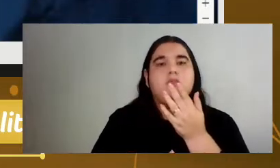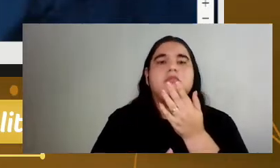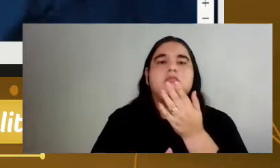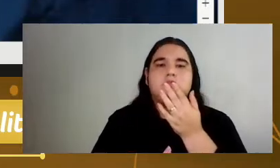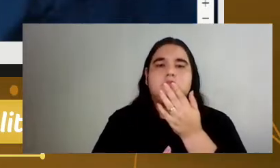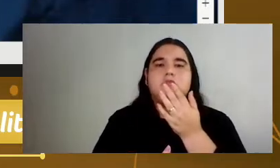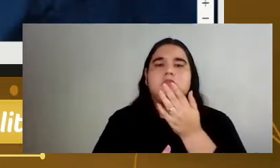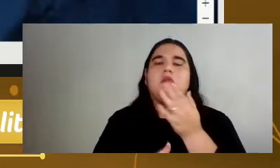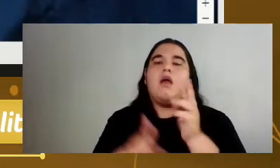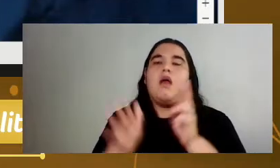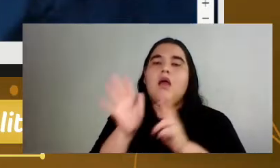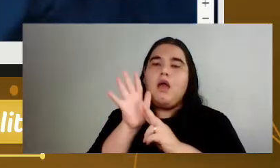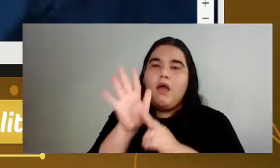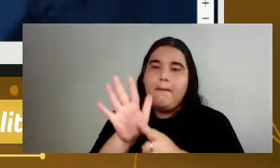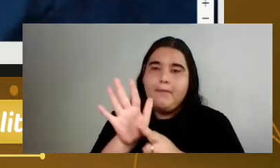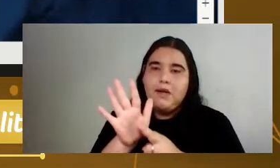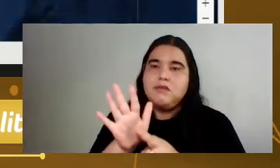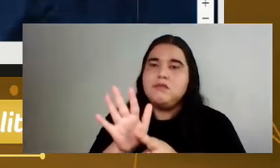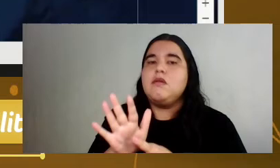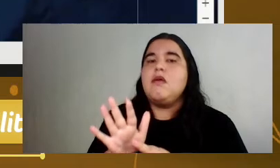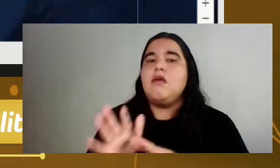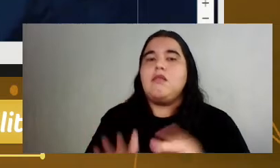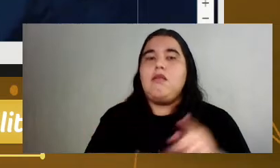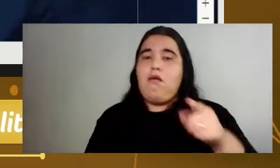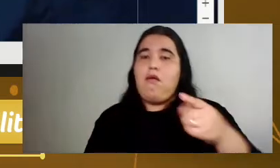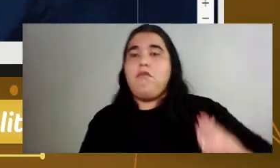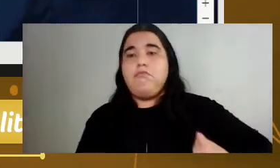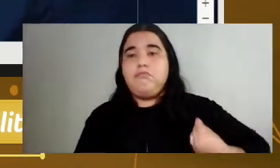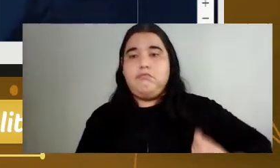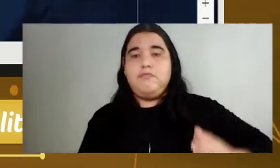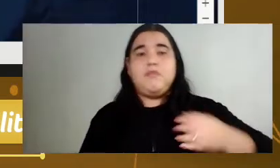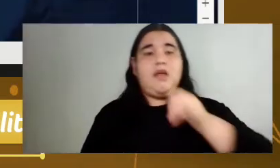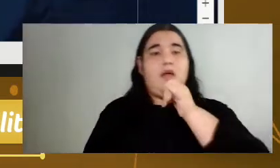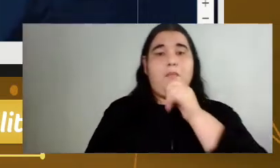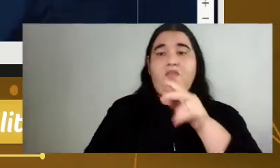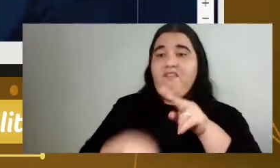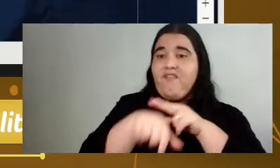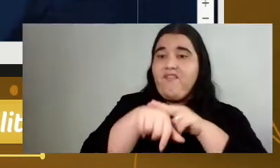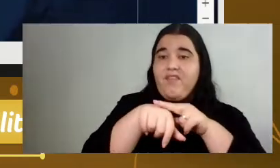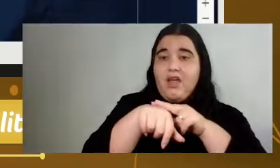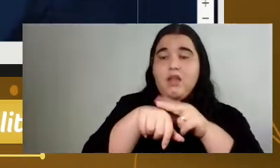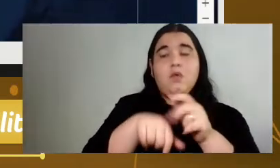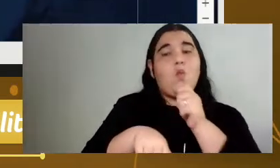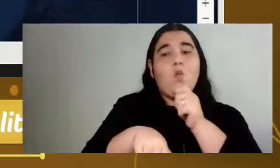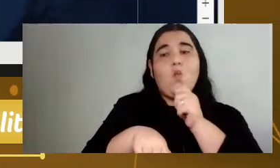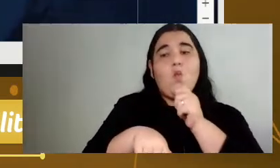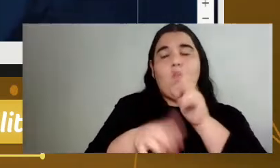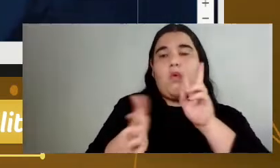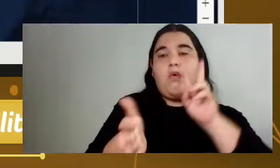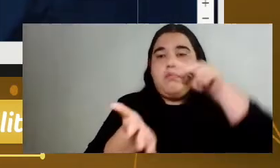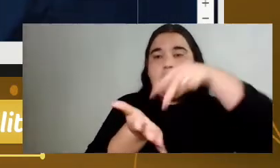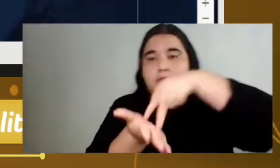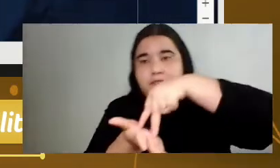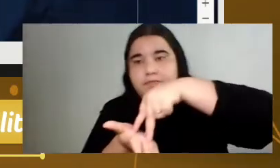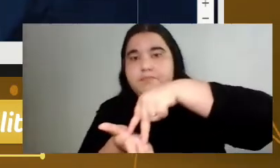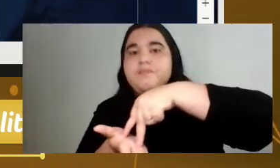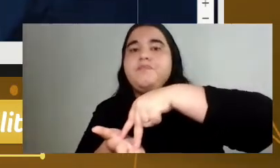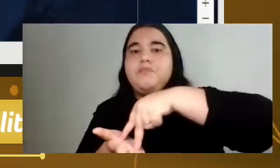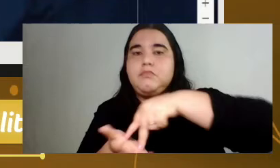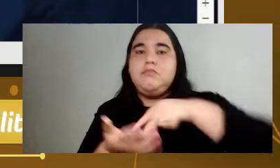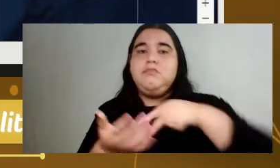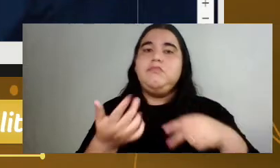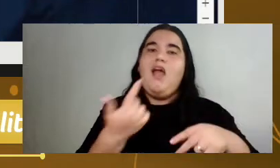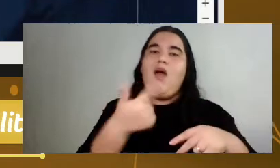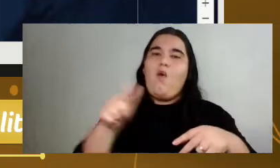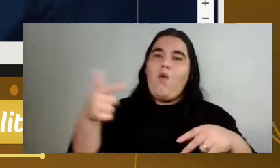qual status ela se encontra. Ou seja, o verde aqui, como eu já disse, é o que não foi inspecionado, é o que precisa ser inspecionado, e as outras é qual